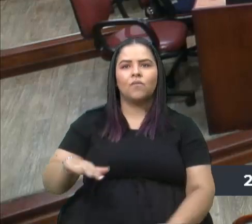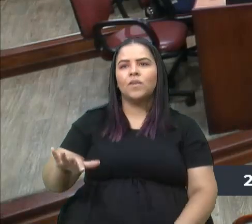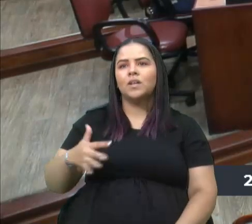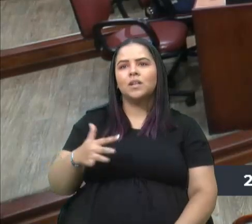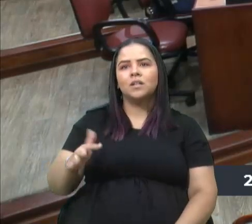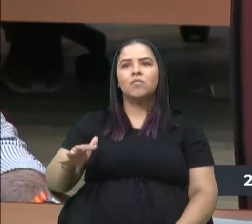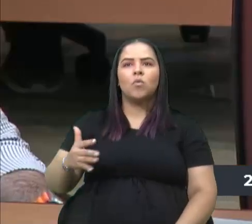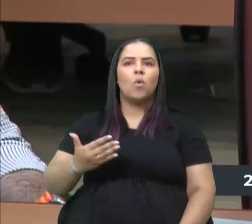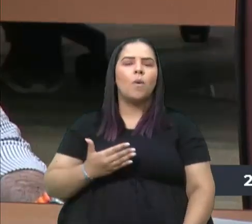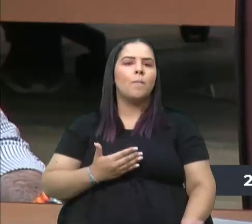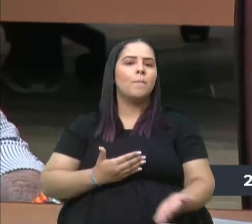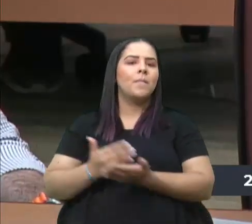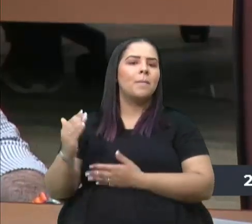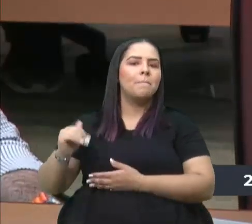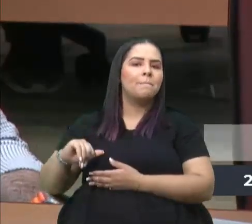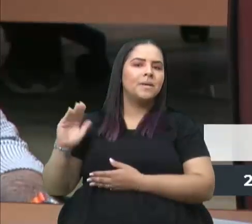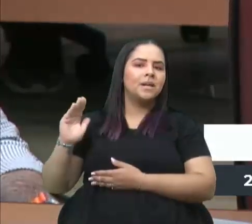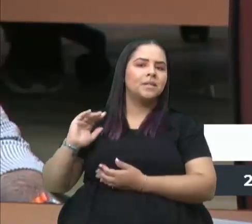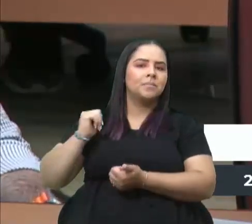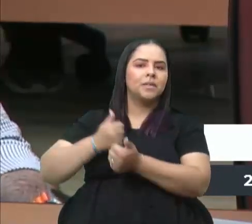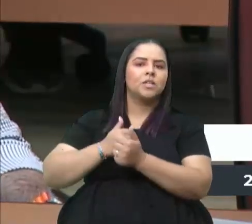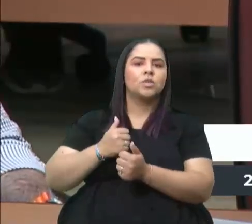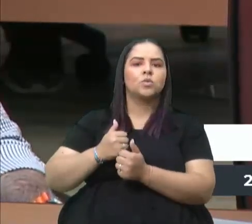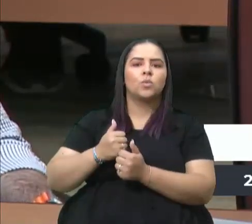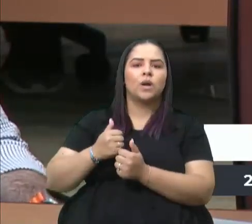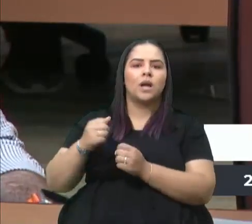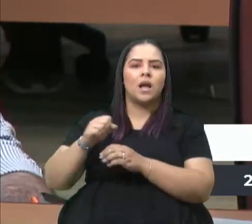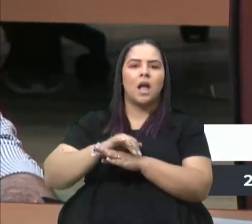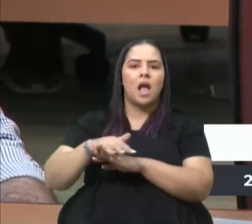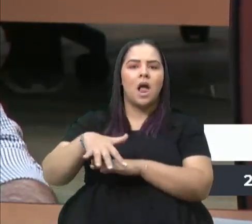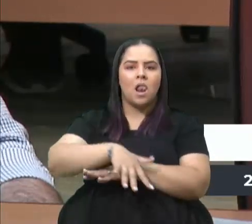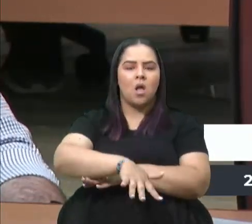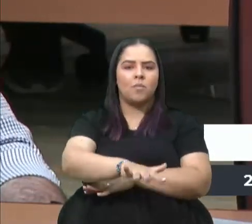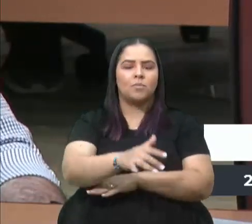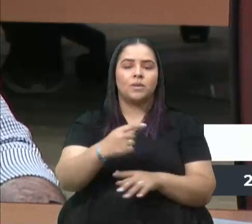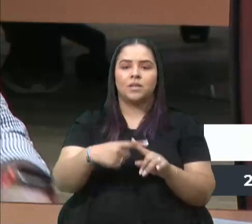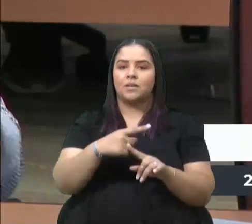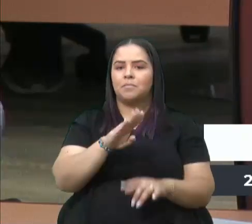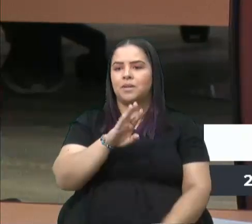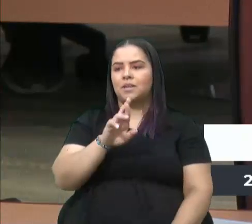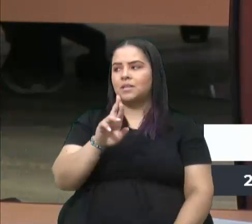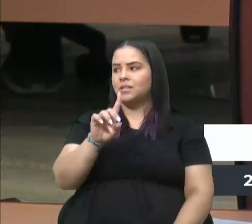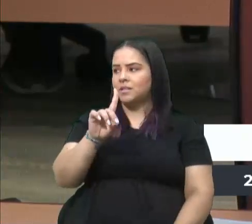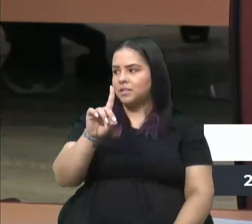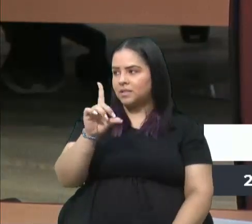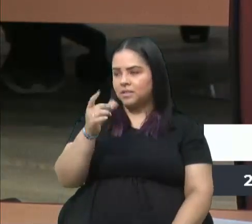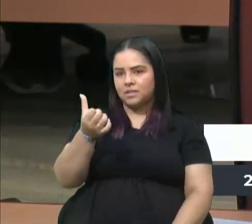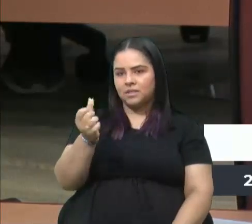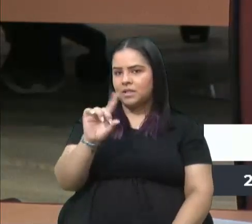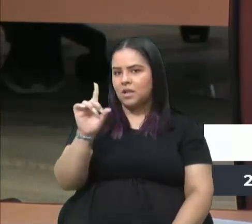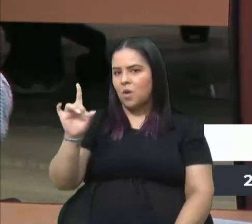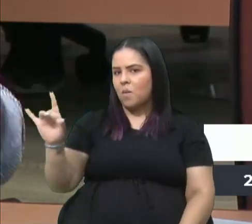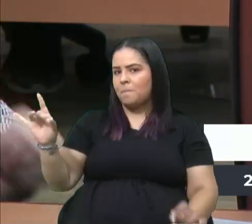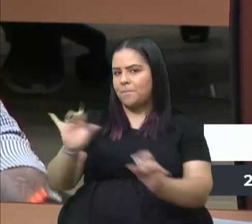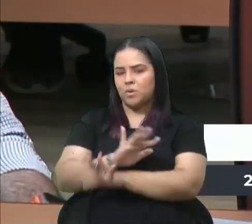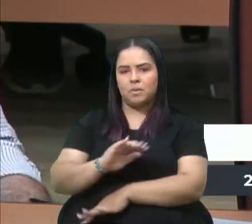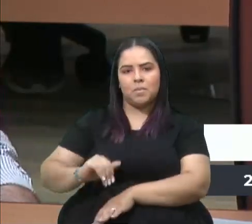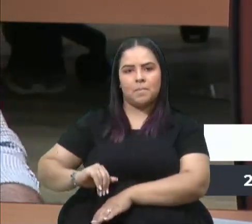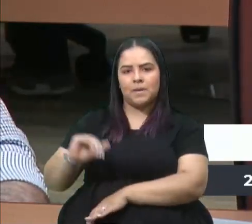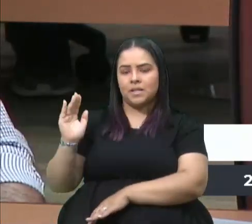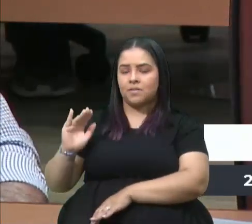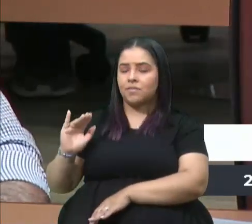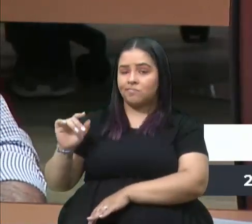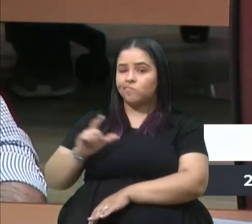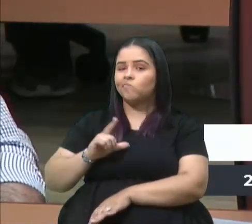começar a trafegar mais aqui por Galópolis. A nossa BR-116 não está preparada para aumentar o tráfego. Vão